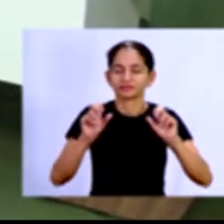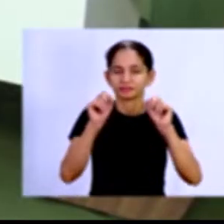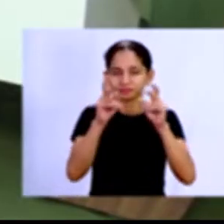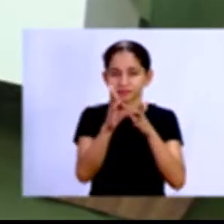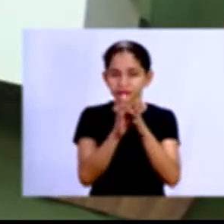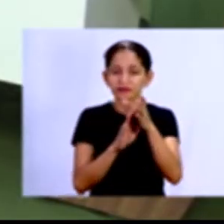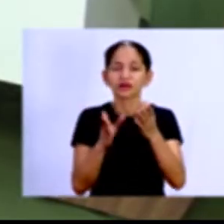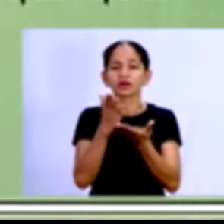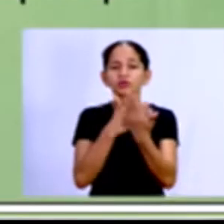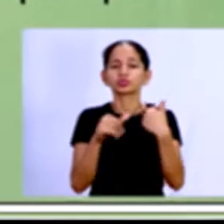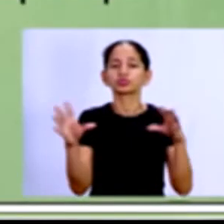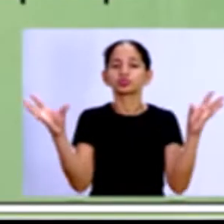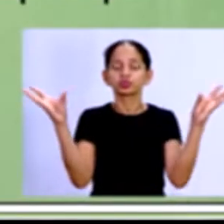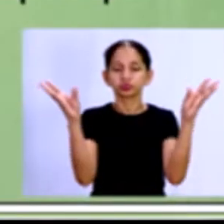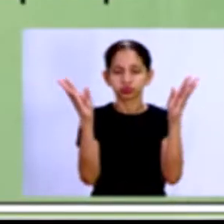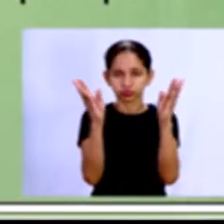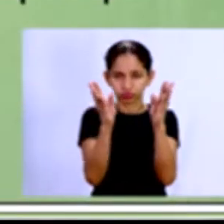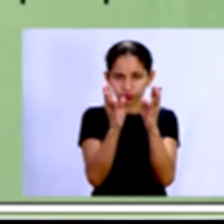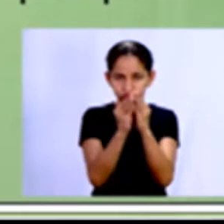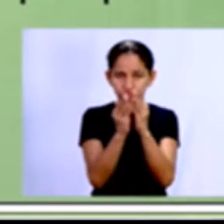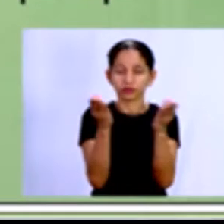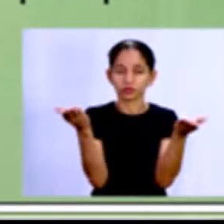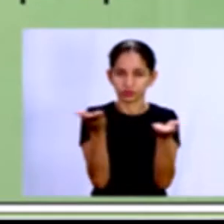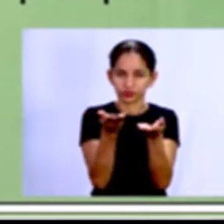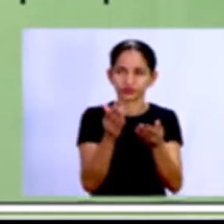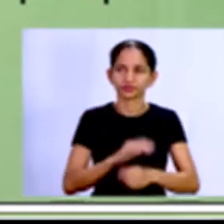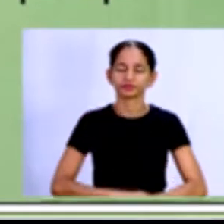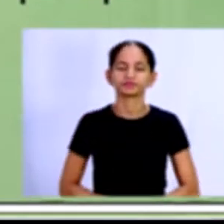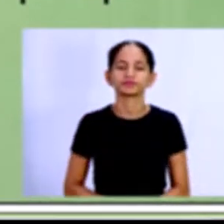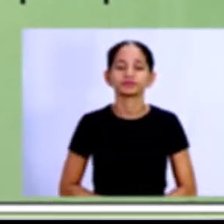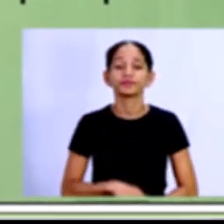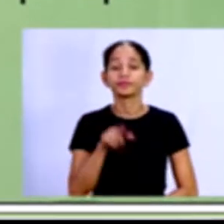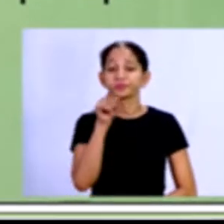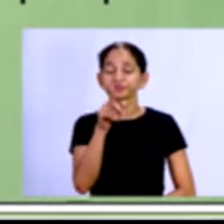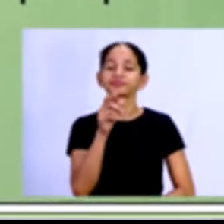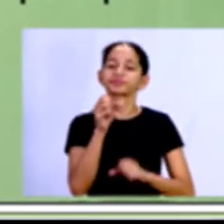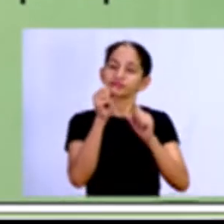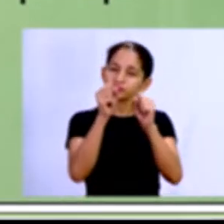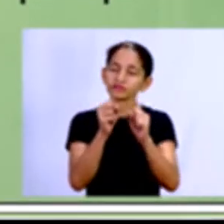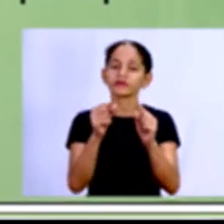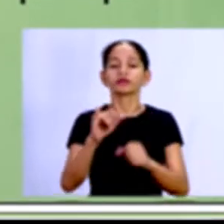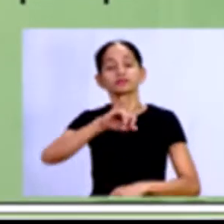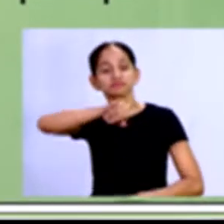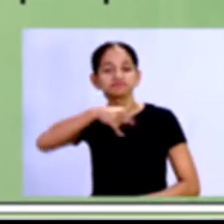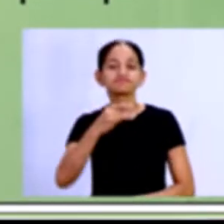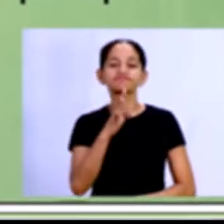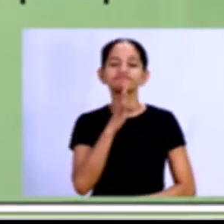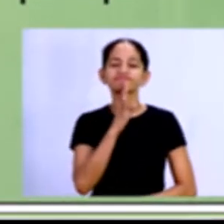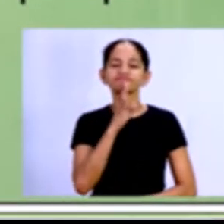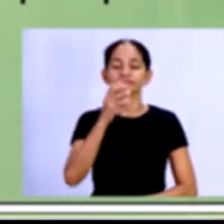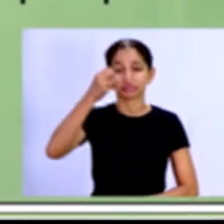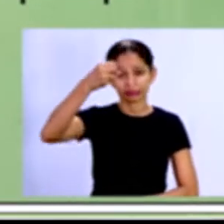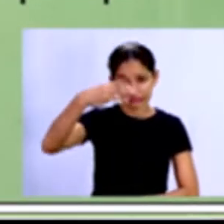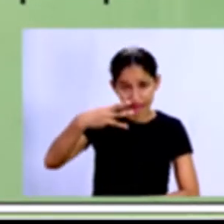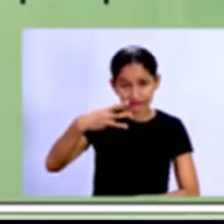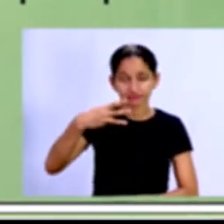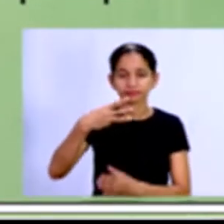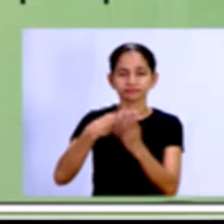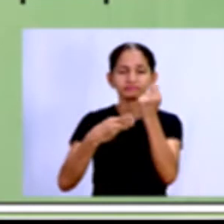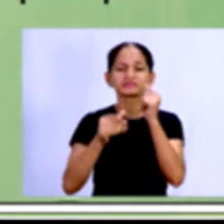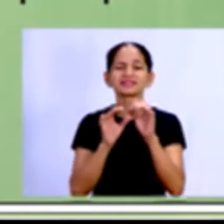o resumo da nossa aula hoje. Você teve a oportunidade de conhecer 3